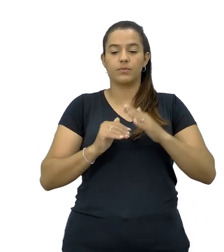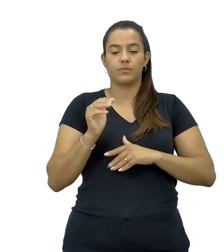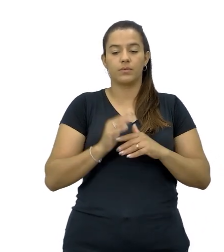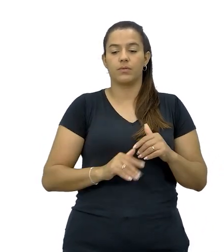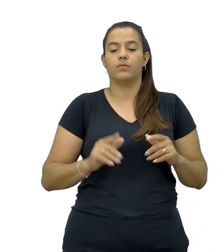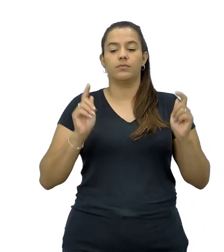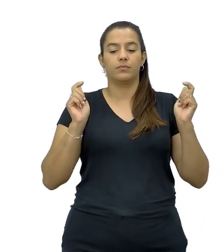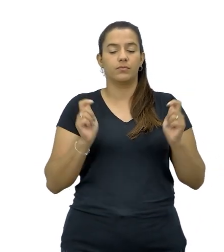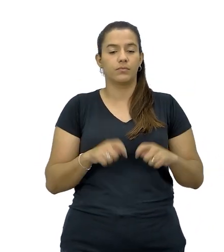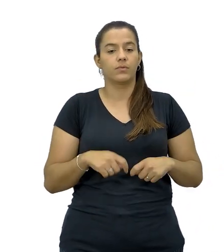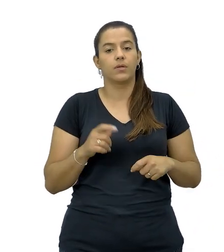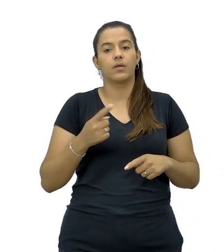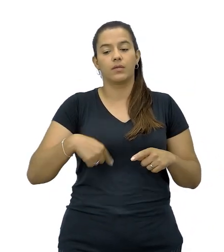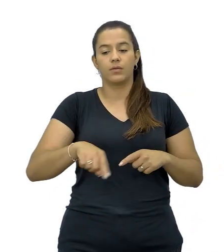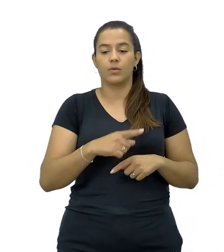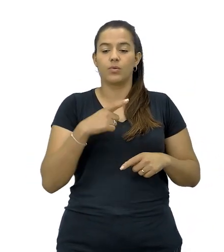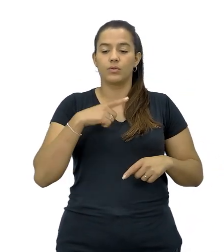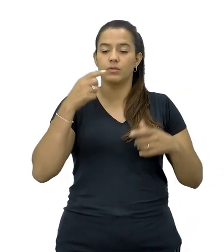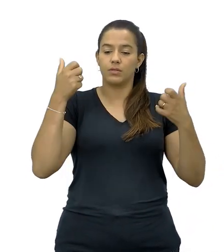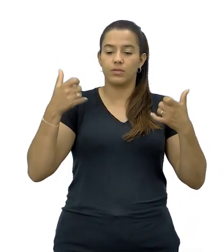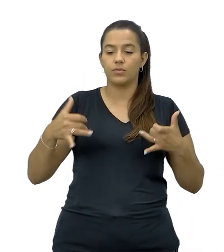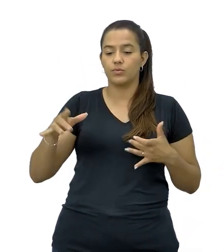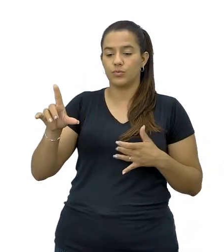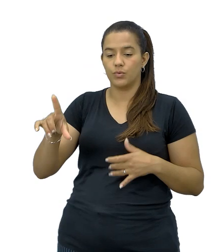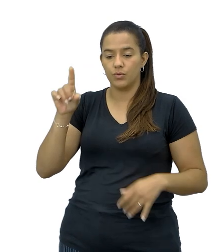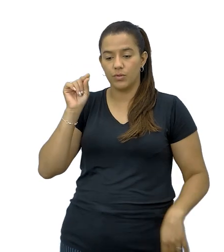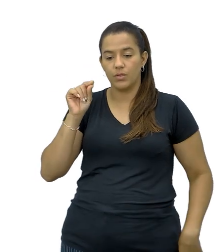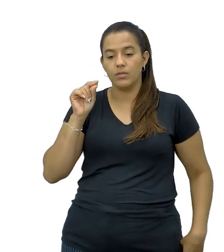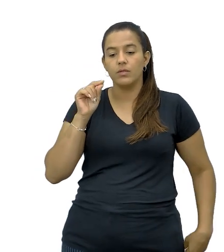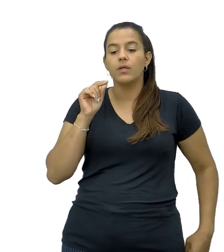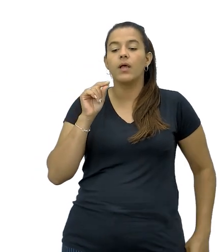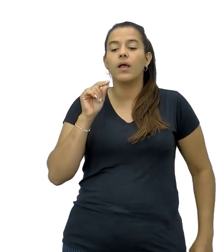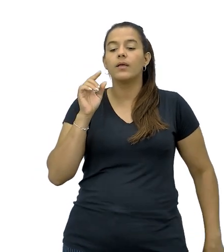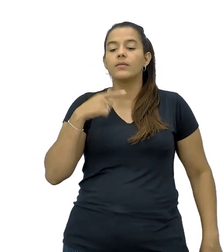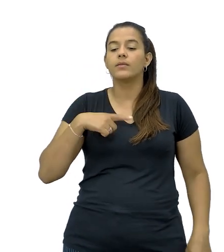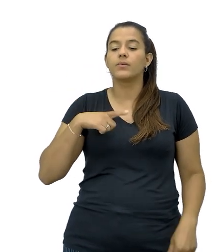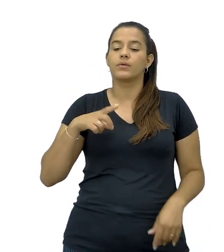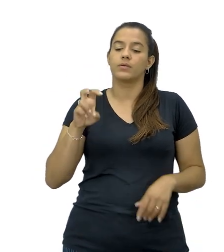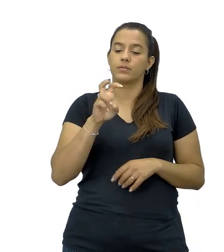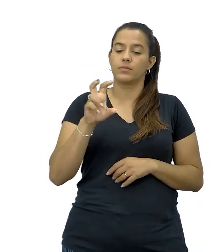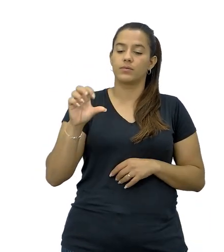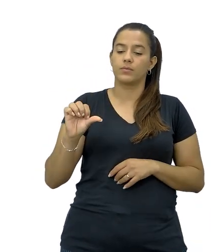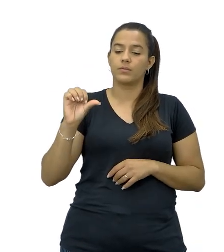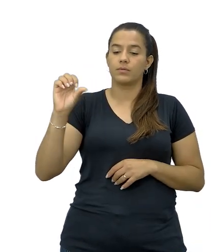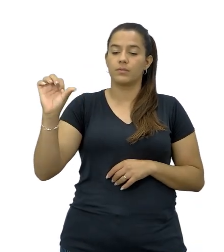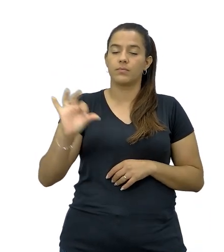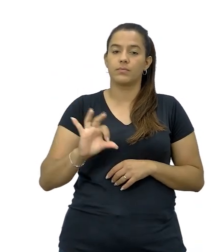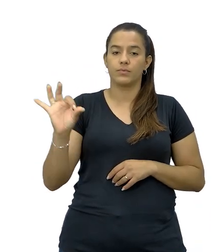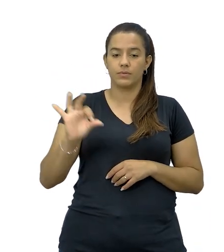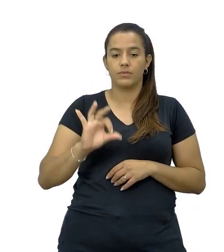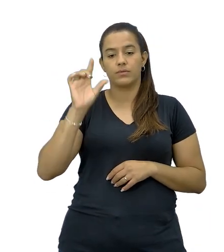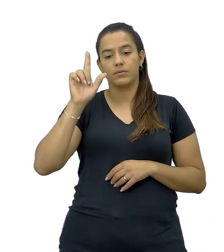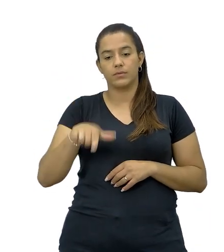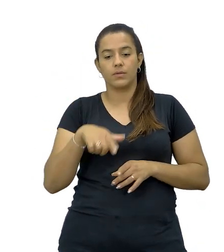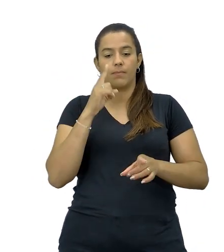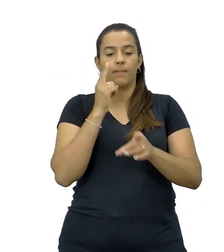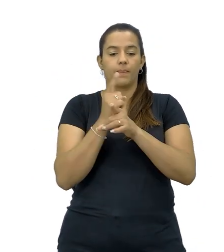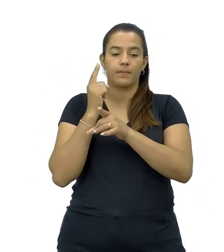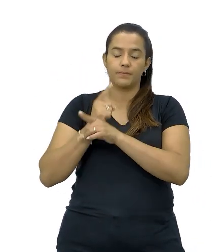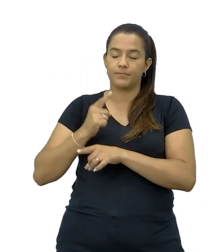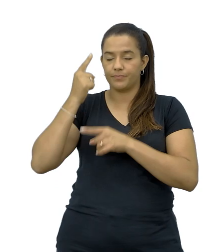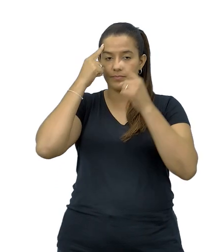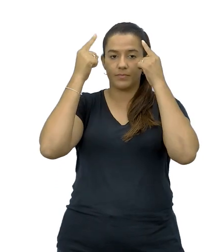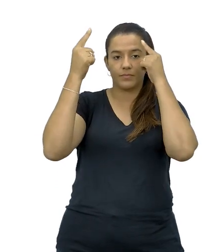eu vou especificamente, bom, eu selecionei essa, vamos pôr aqui, 50%, e vi que é identificar